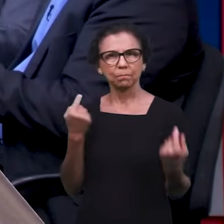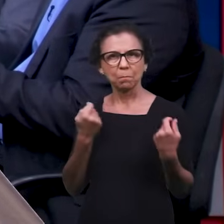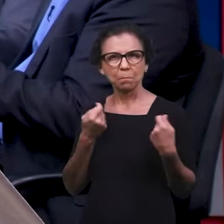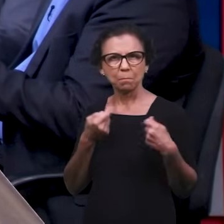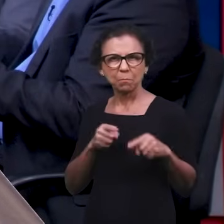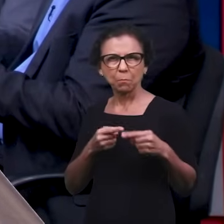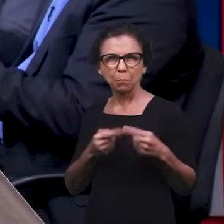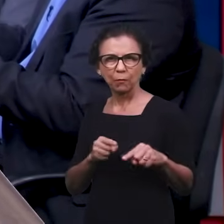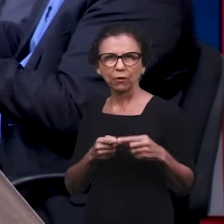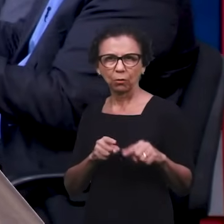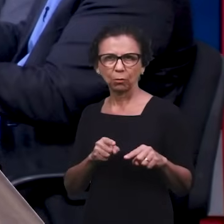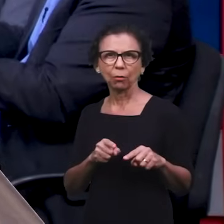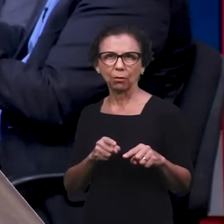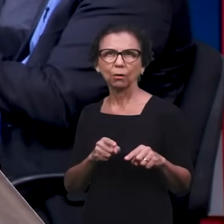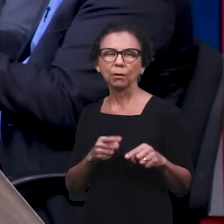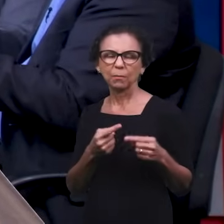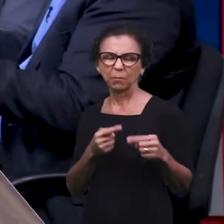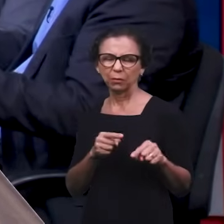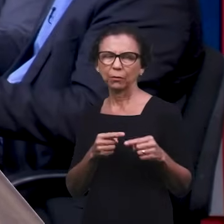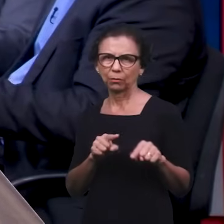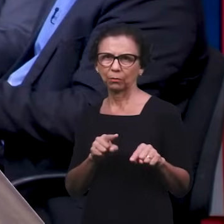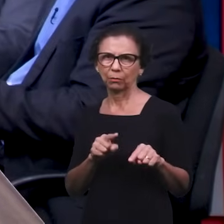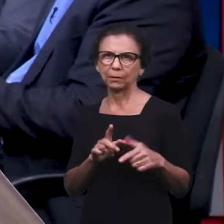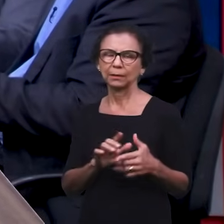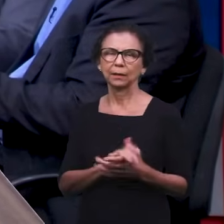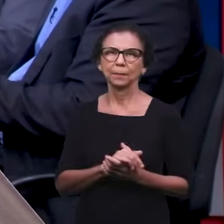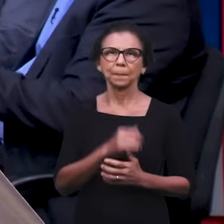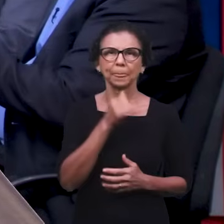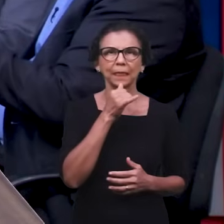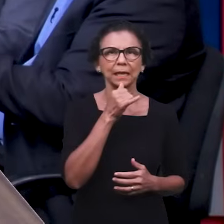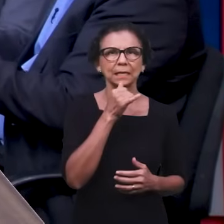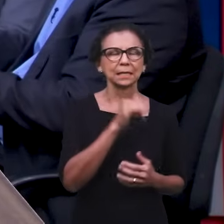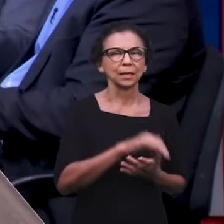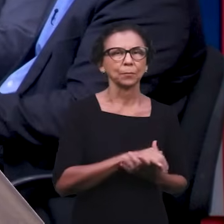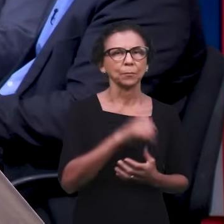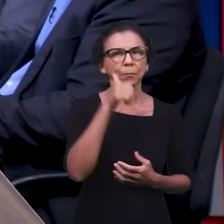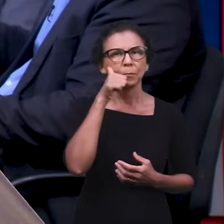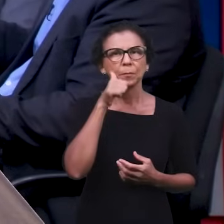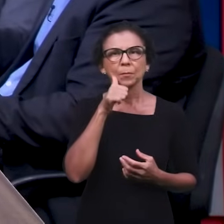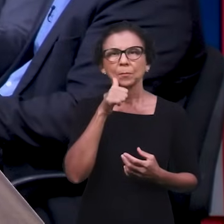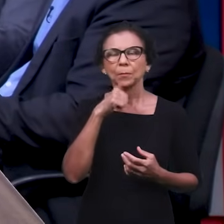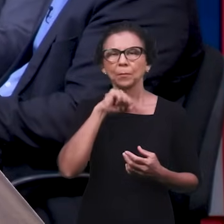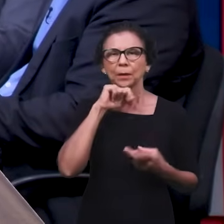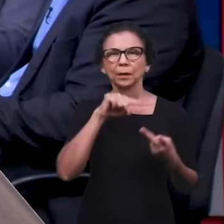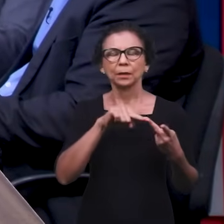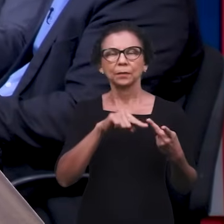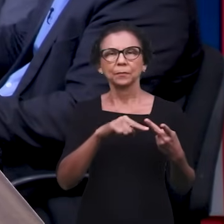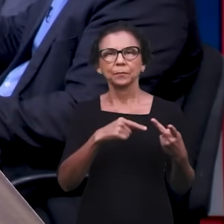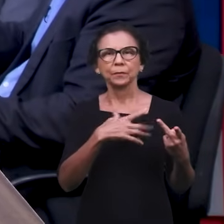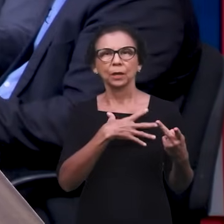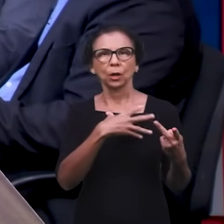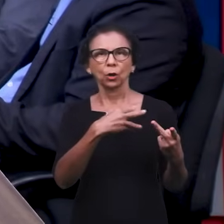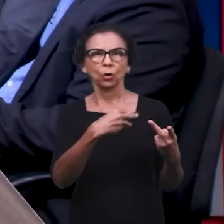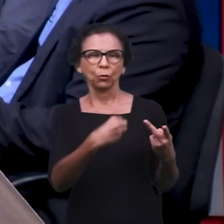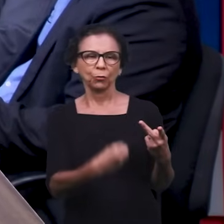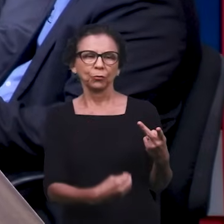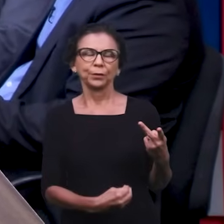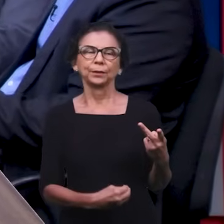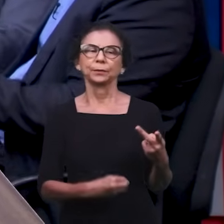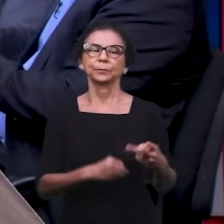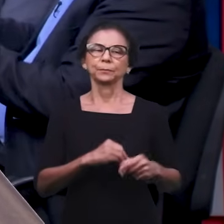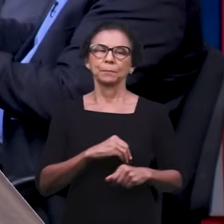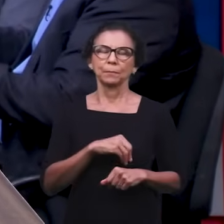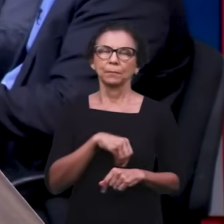e aí é comum acontecer, né? Então, assim, por exemplo, você pega uma mãe e um filho. O filho, às vezes, aprontou uma arte,